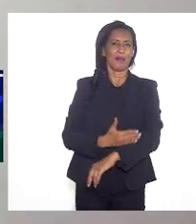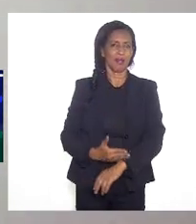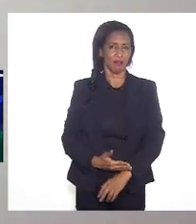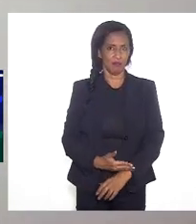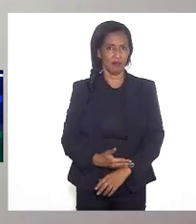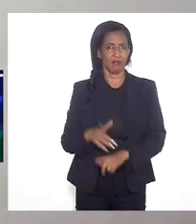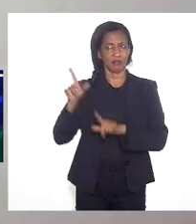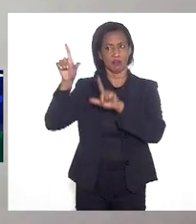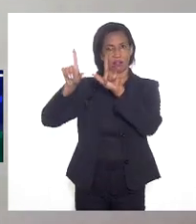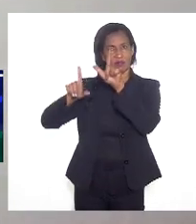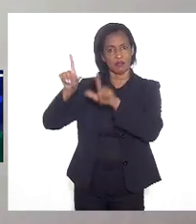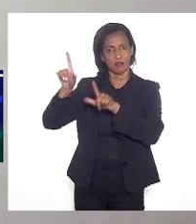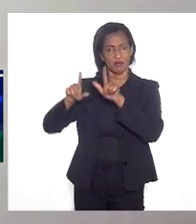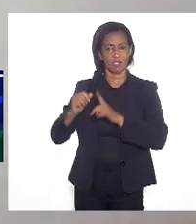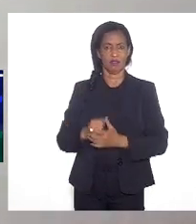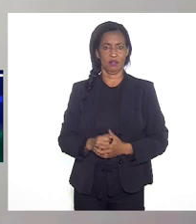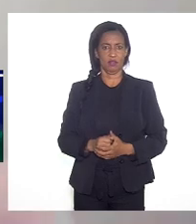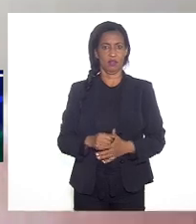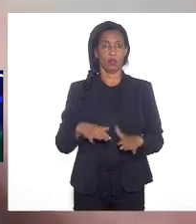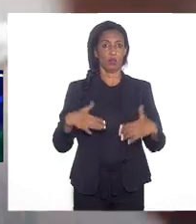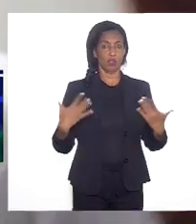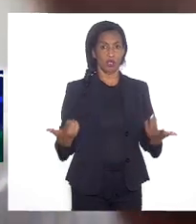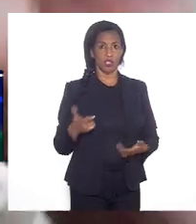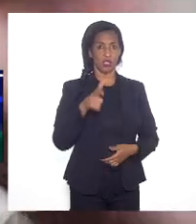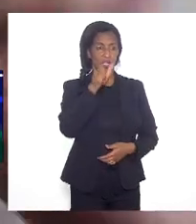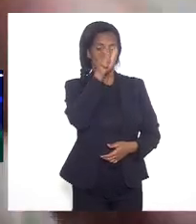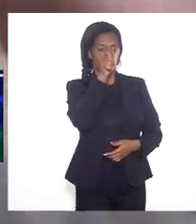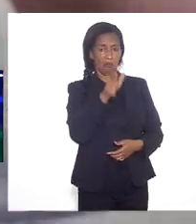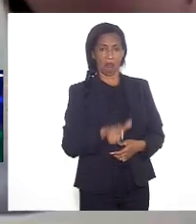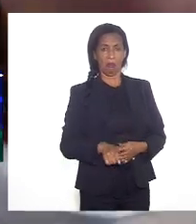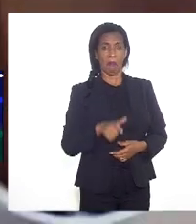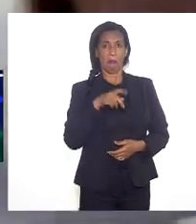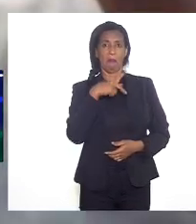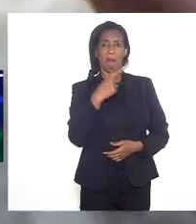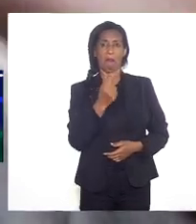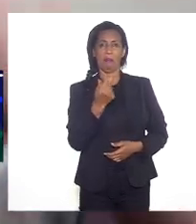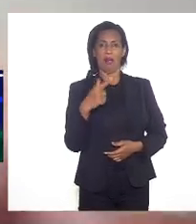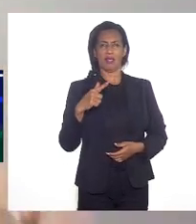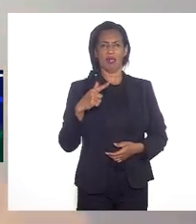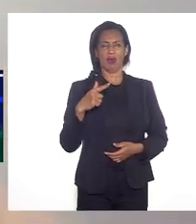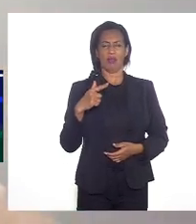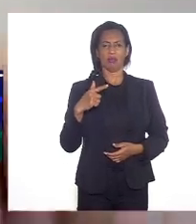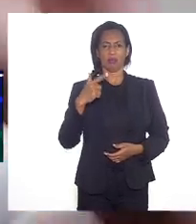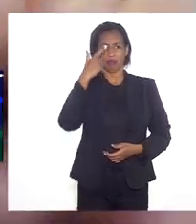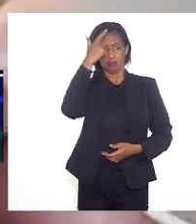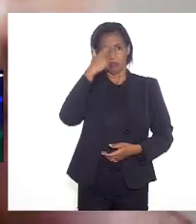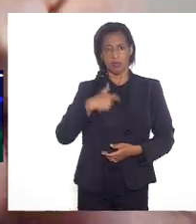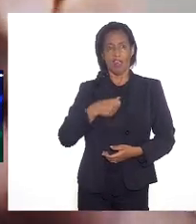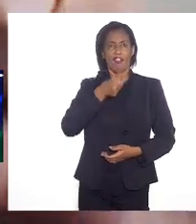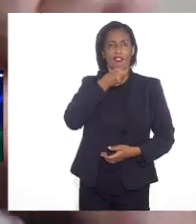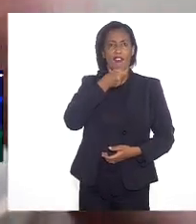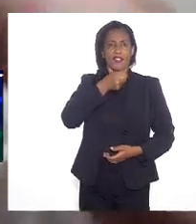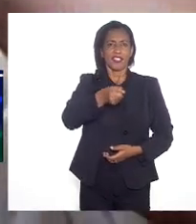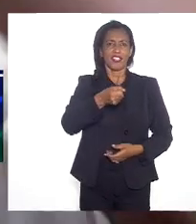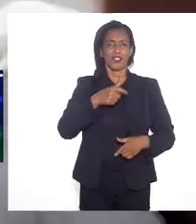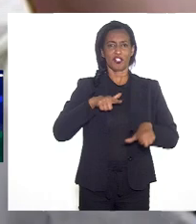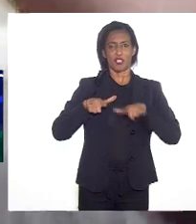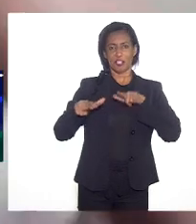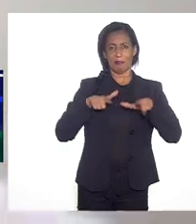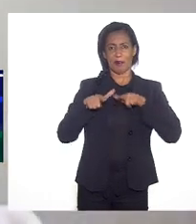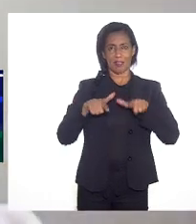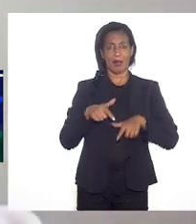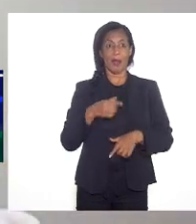tem consolidado padrões de beleza na sociedade, vamos fazer uma entrevista para emprego, coloca lá